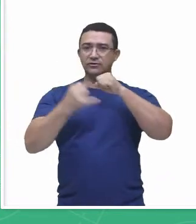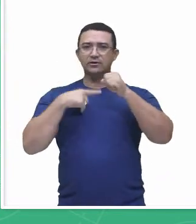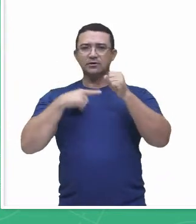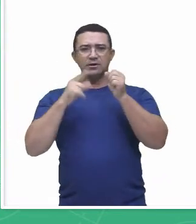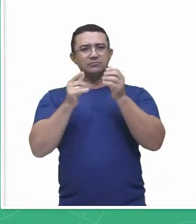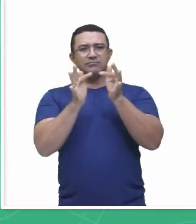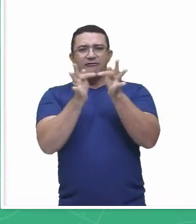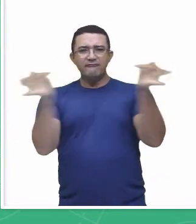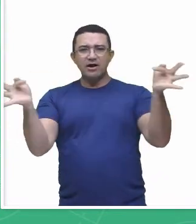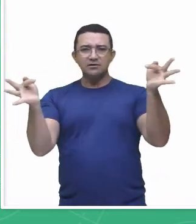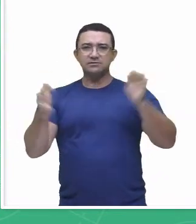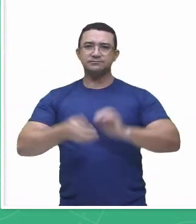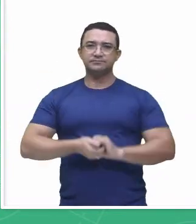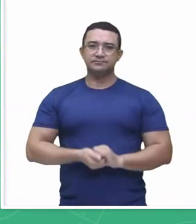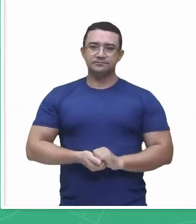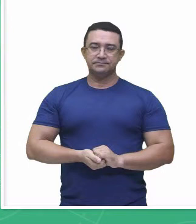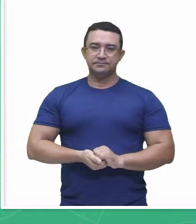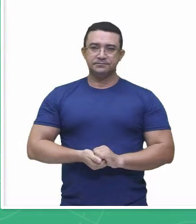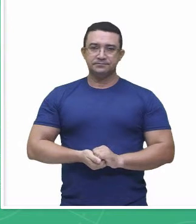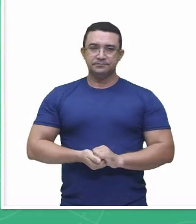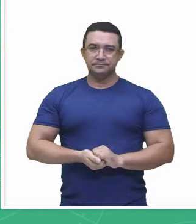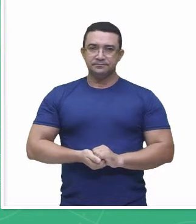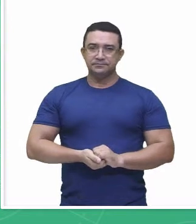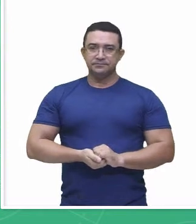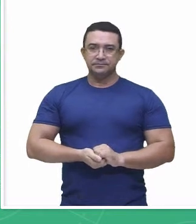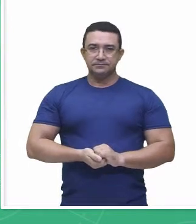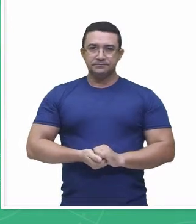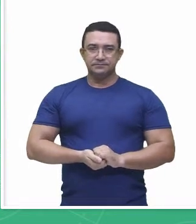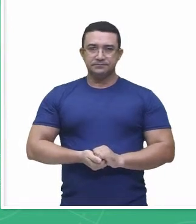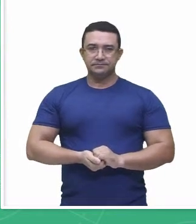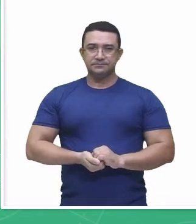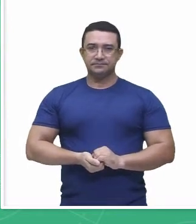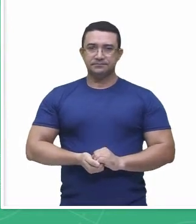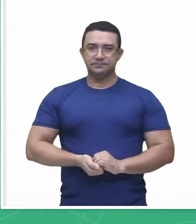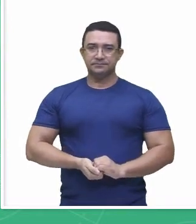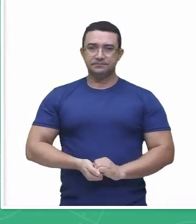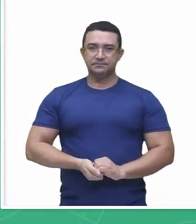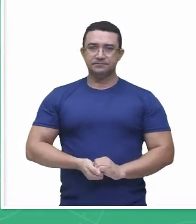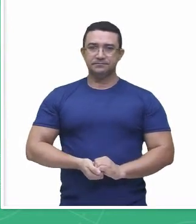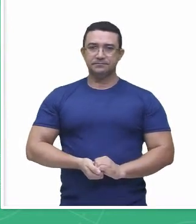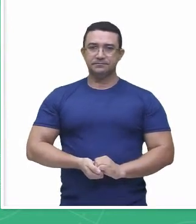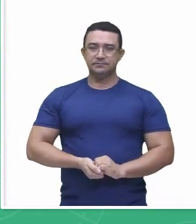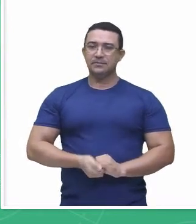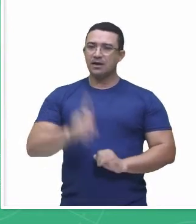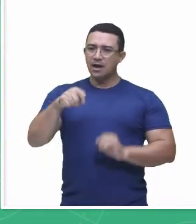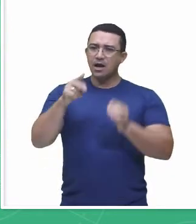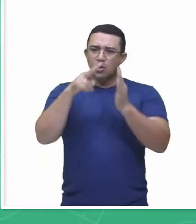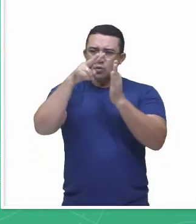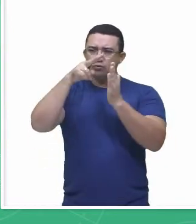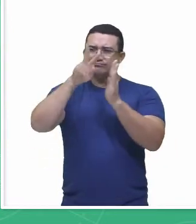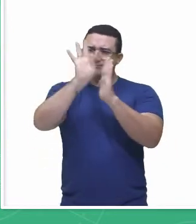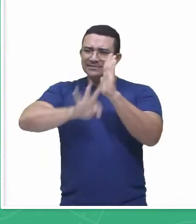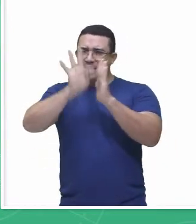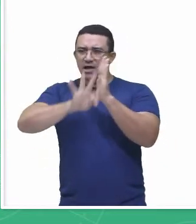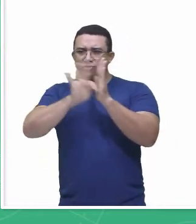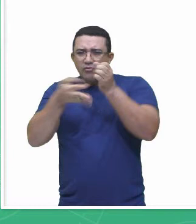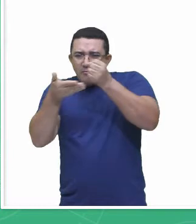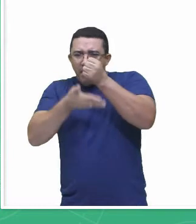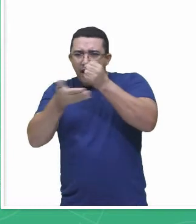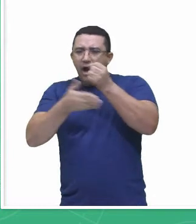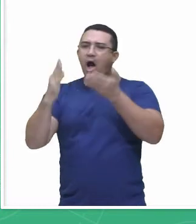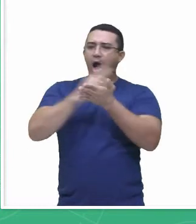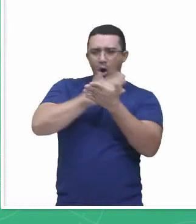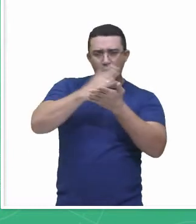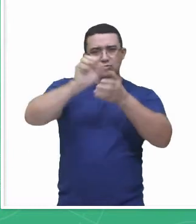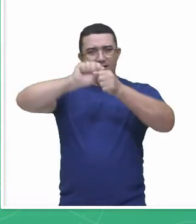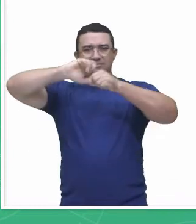My neighbor is a rich man. He has a big and beautiful house. Então, esse é o texto base, né? Tem alguns adjetivos